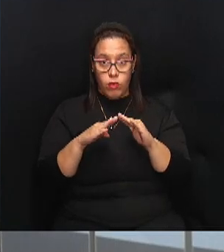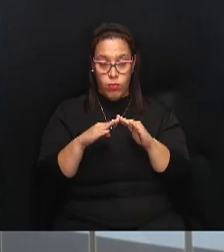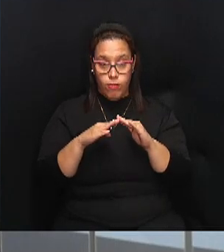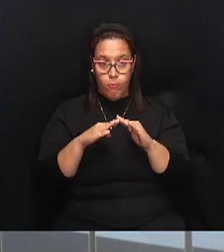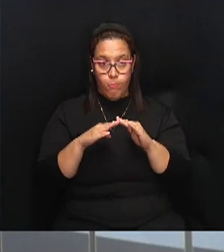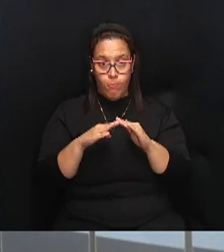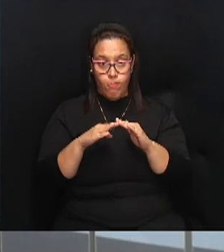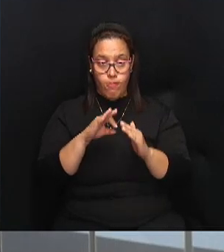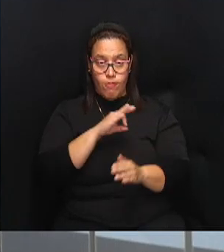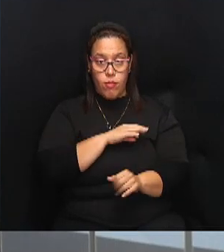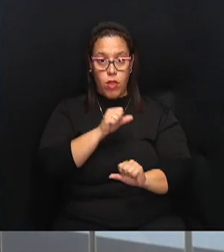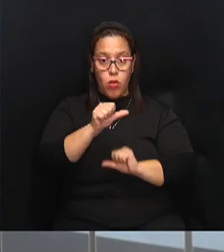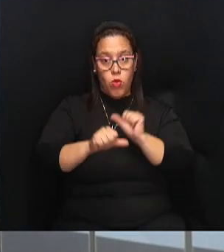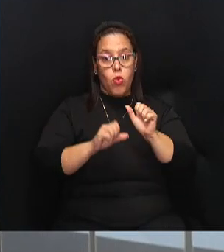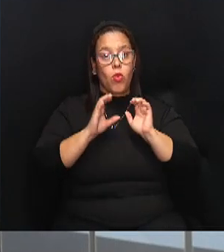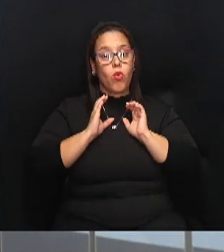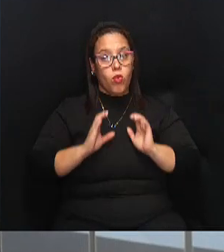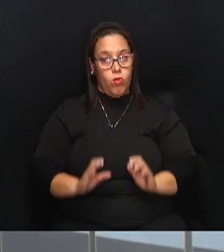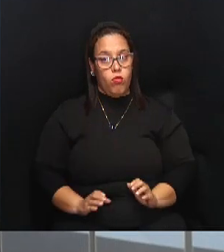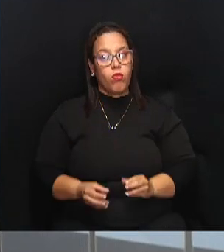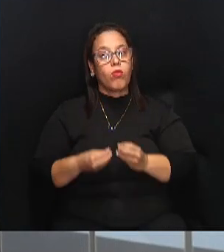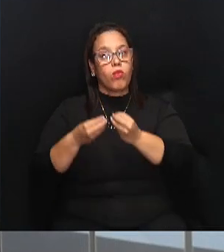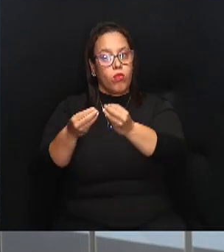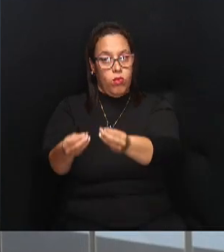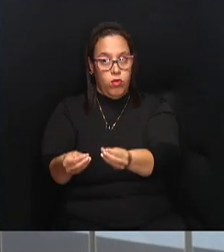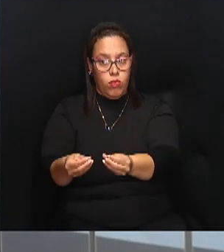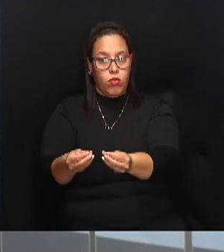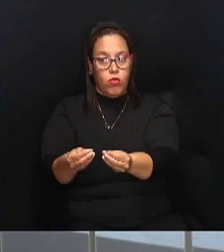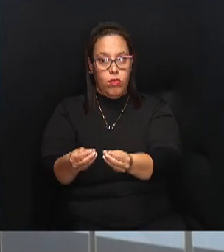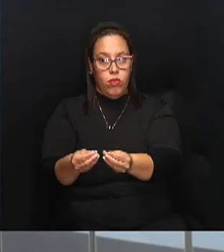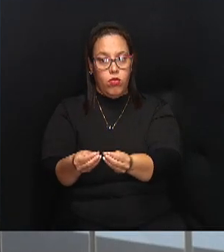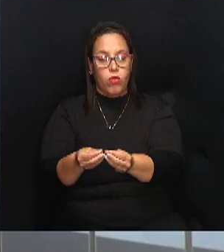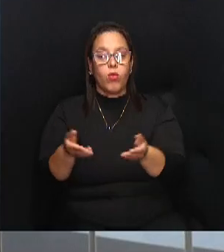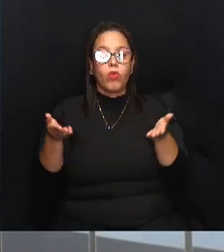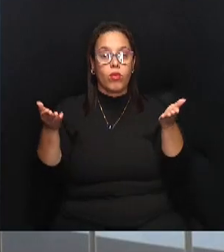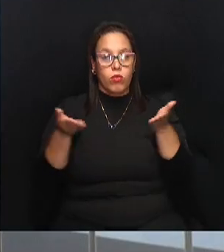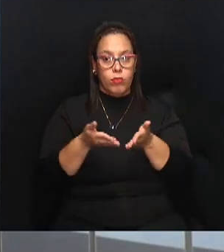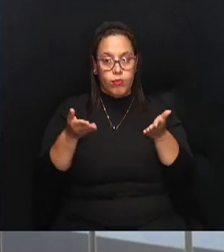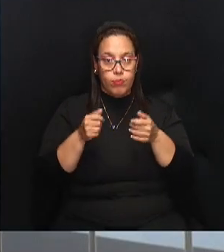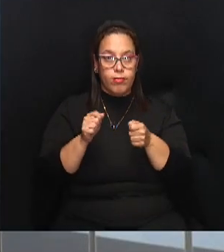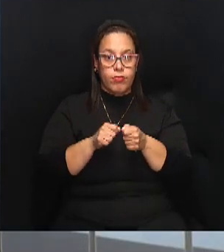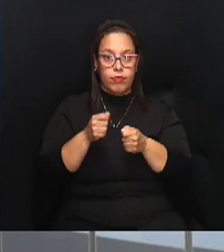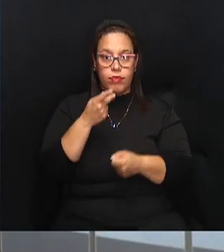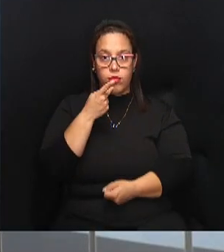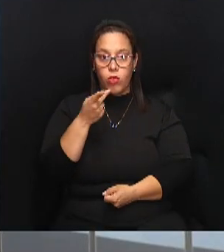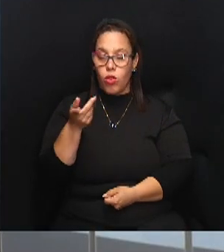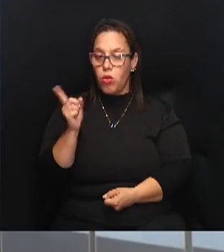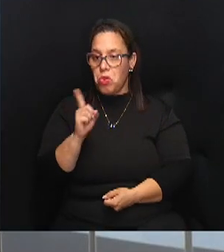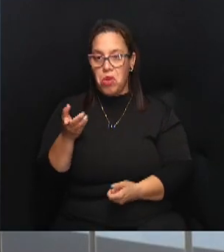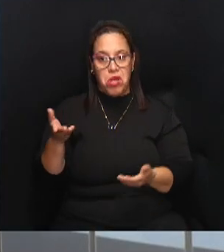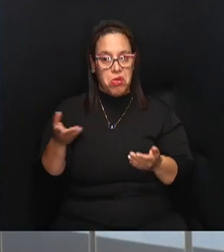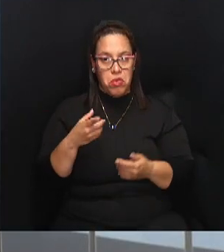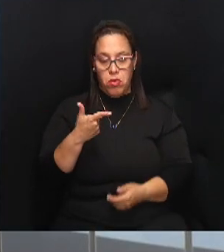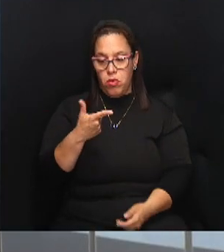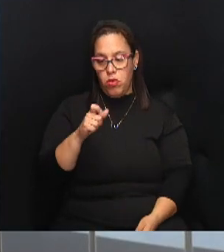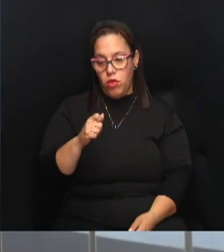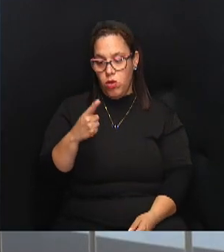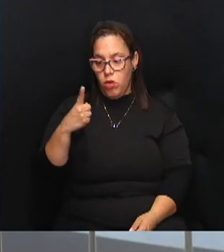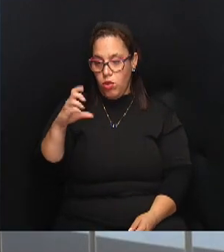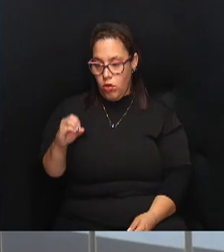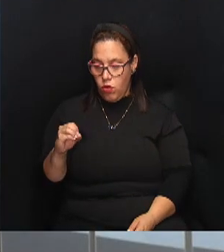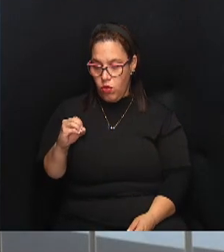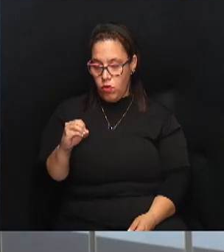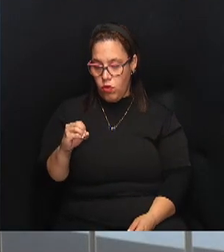policial mudou o comportamento, ele é encaminhado. Então, hoje a gente já faz, que nem falou, não é recente, né? 2010, nós estamos